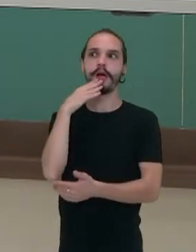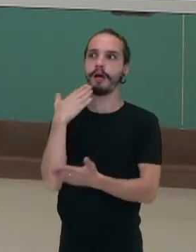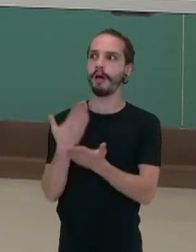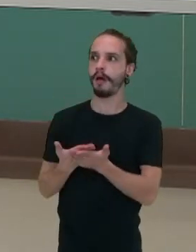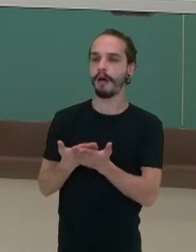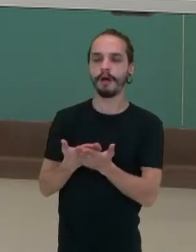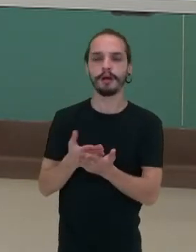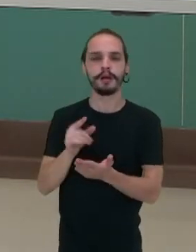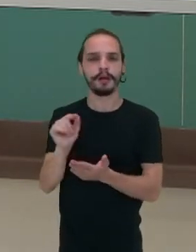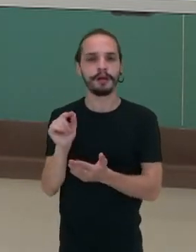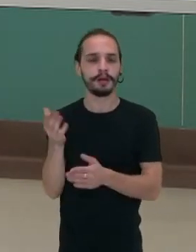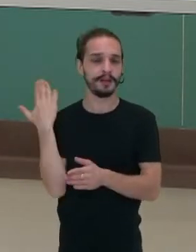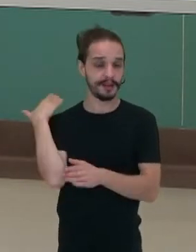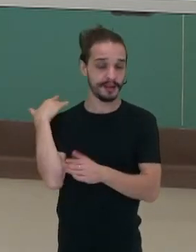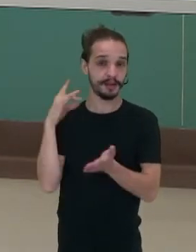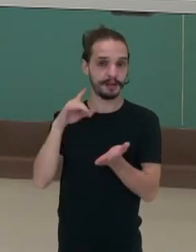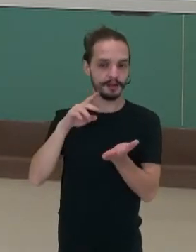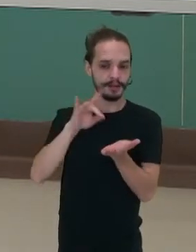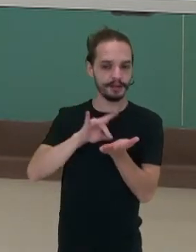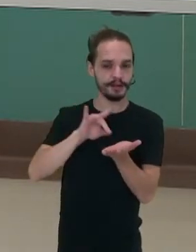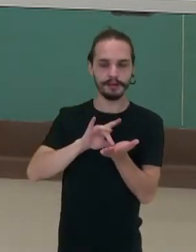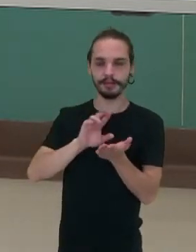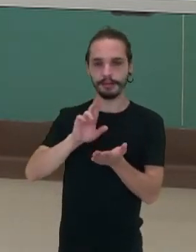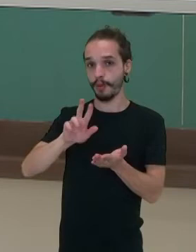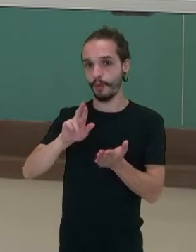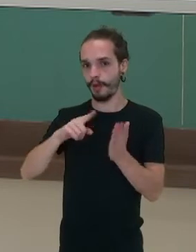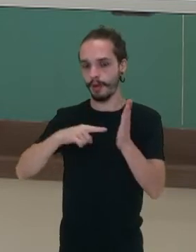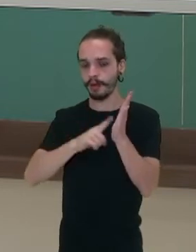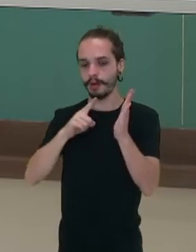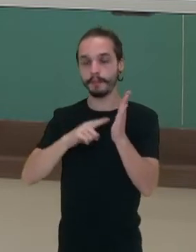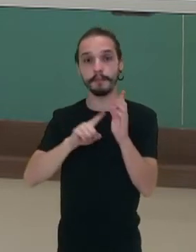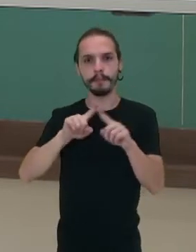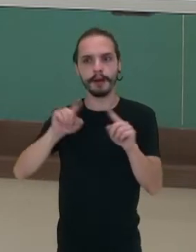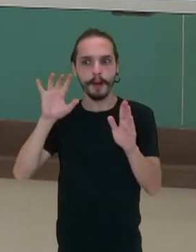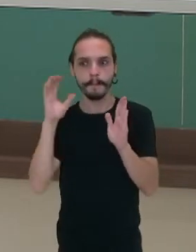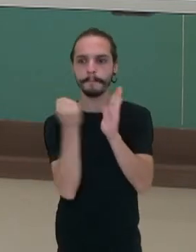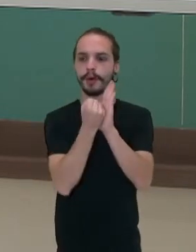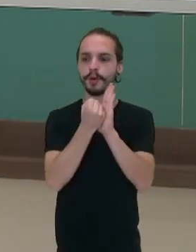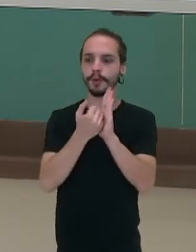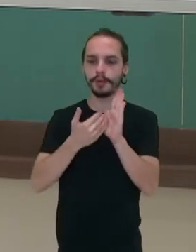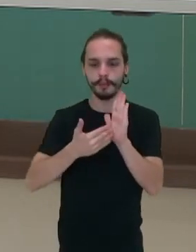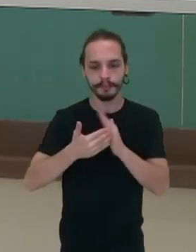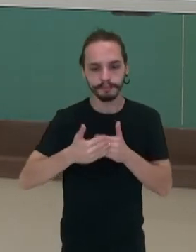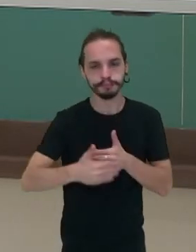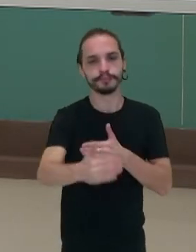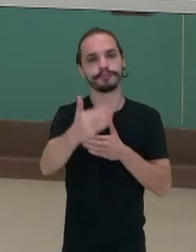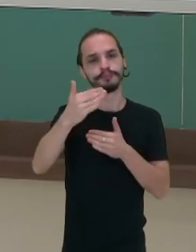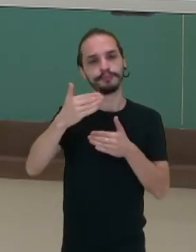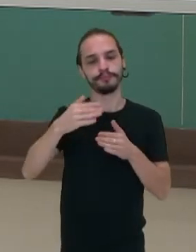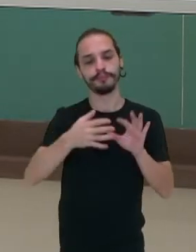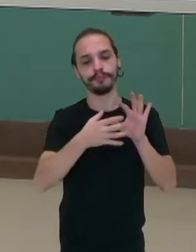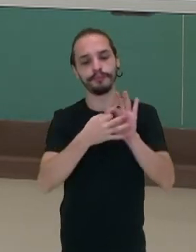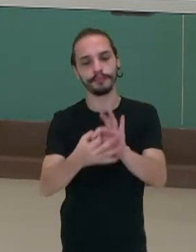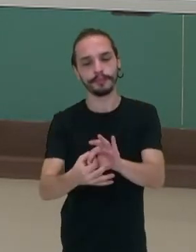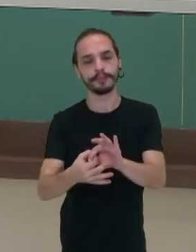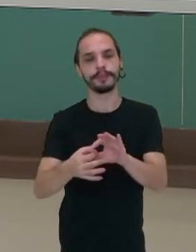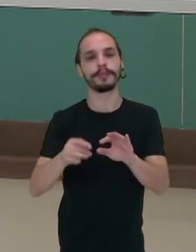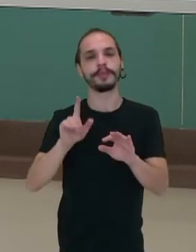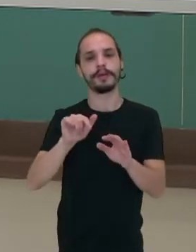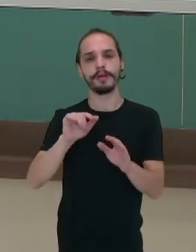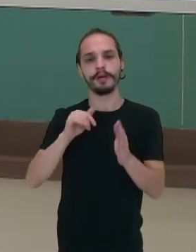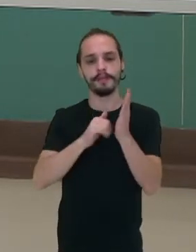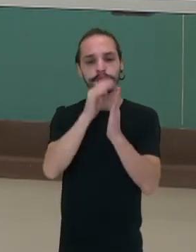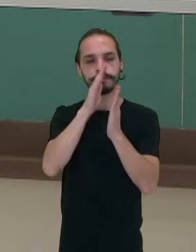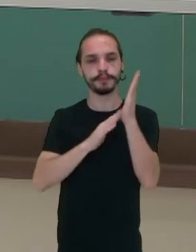impressionar. Ele era realista, ele não era impressionista, mas marcou época. Então ali está o início no movimento em que a pintura impressiona as pessoas.